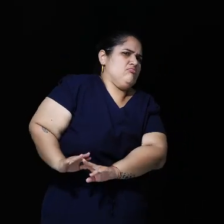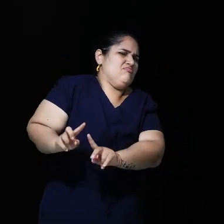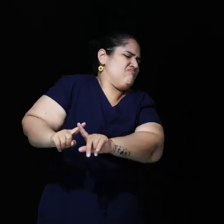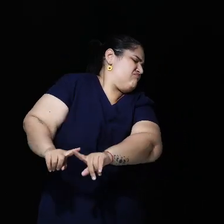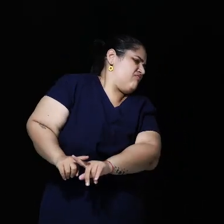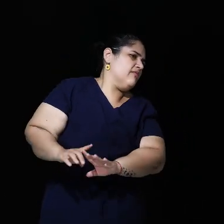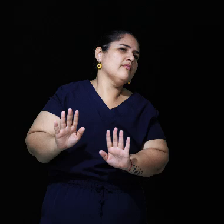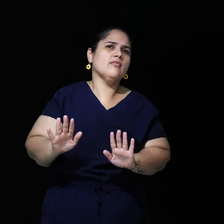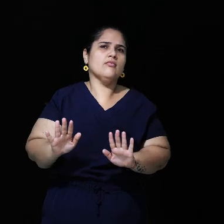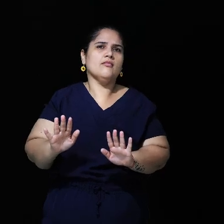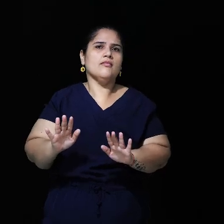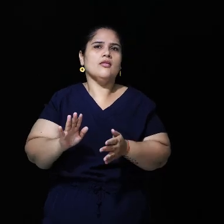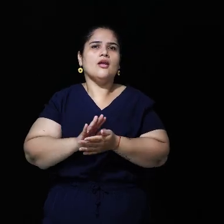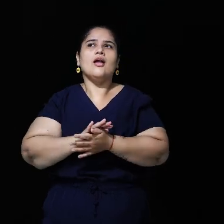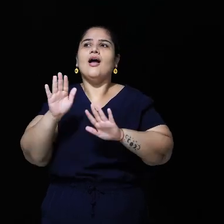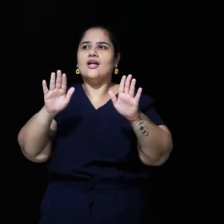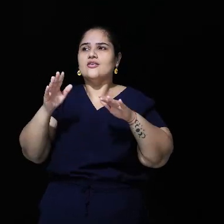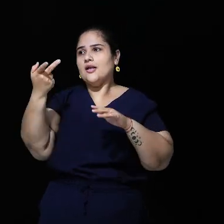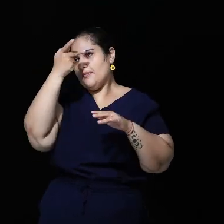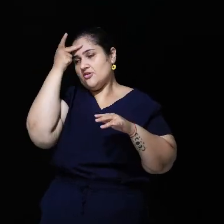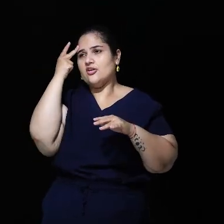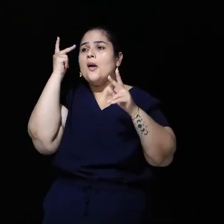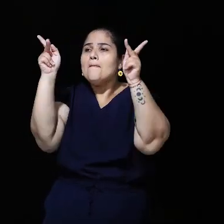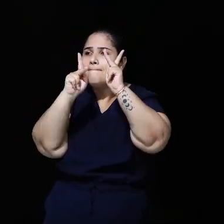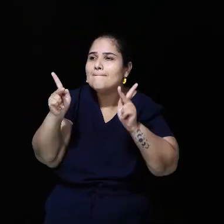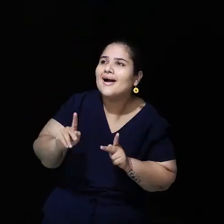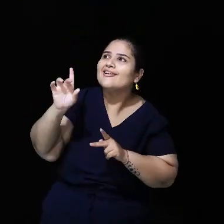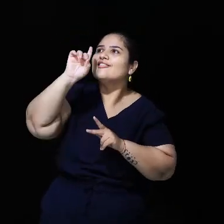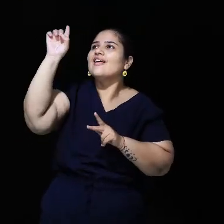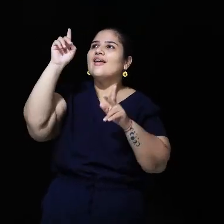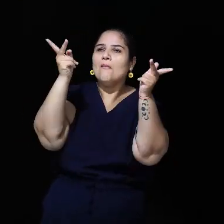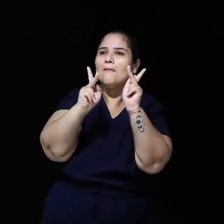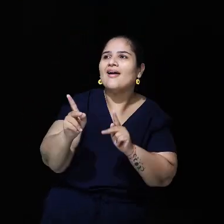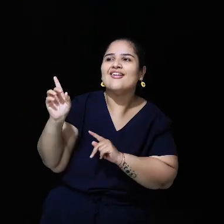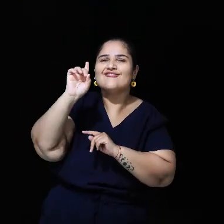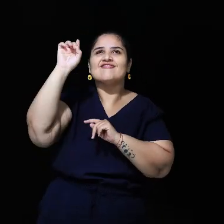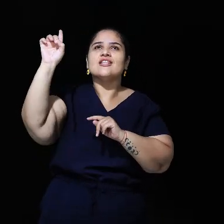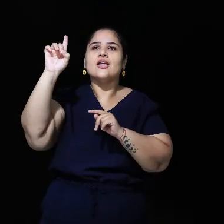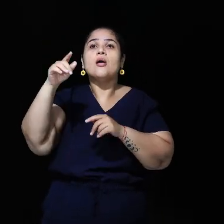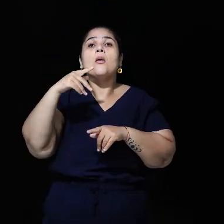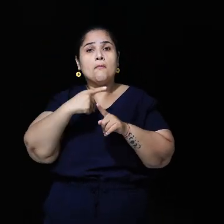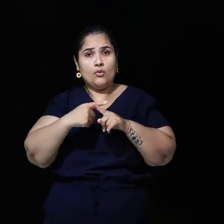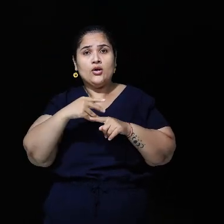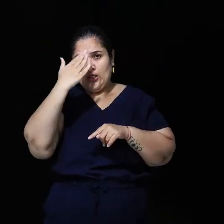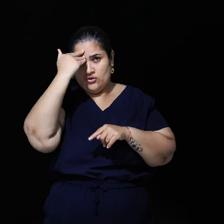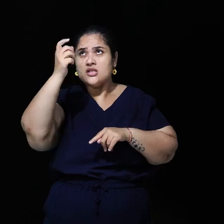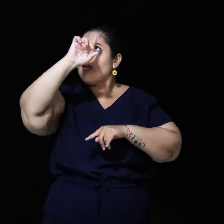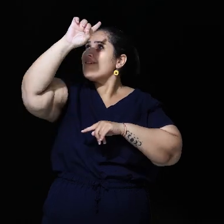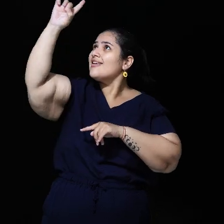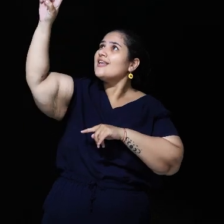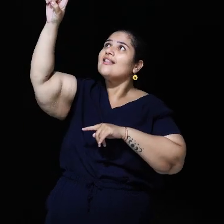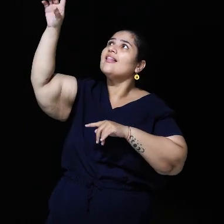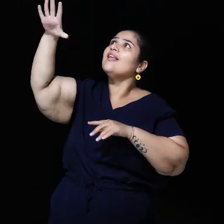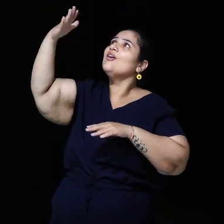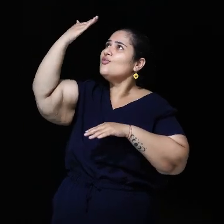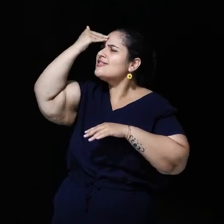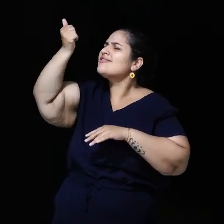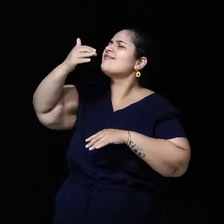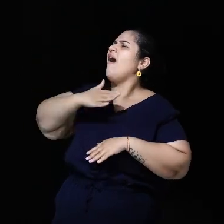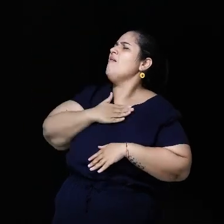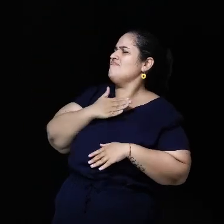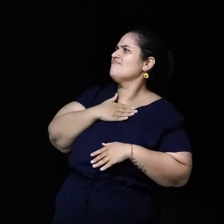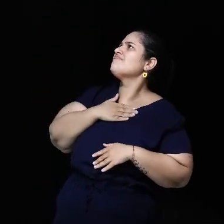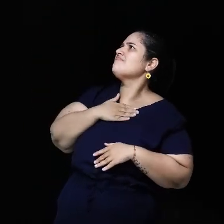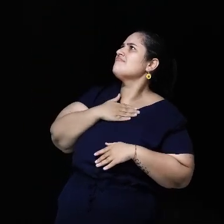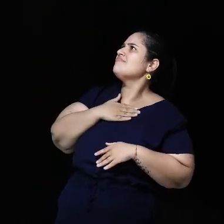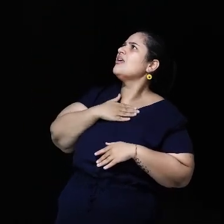para as pessoas quando eu chego, paz de Deus, irmão, e assim. Porque ele tá me ouvindo, então, tô hoje aqui, ó, na glória de Deus, viva. Com